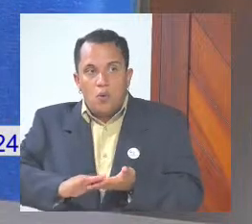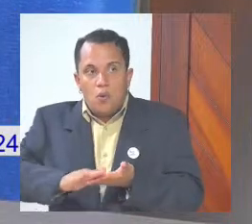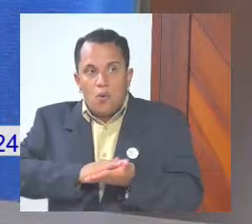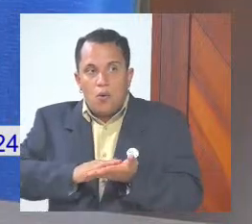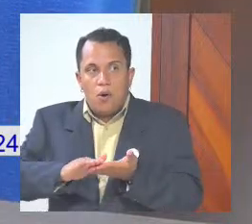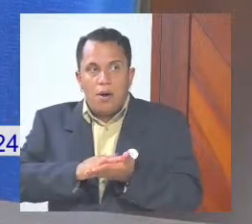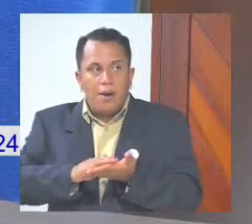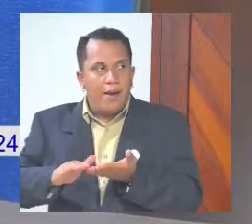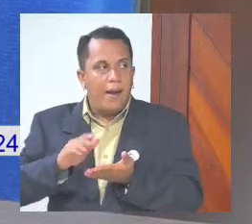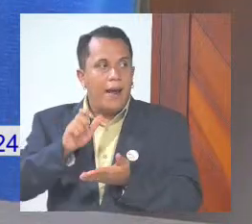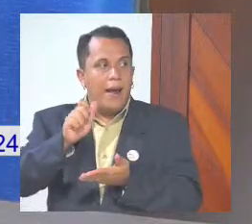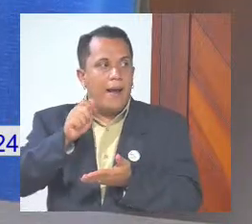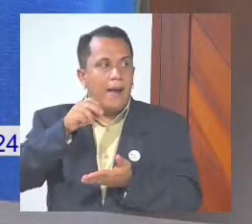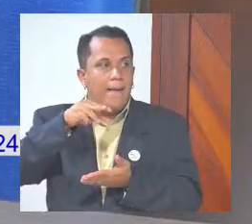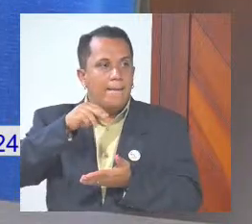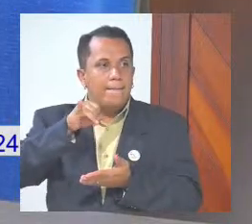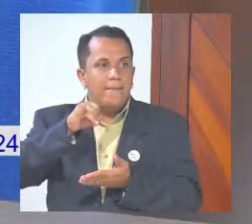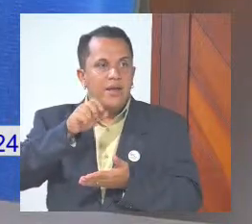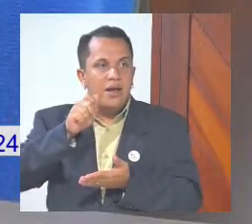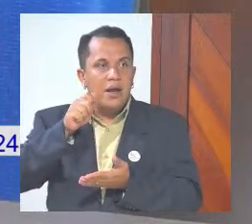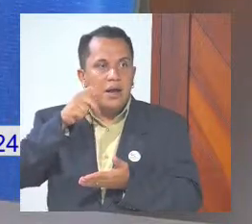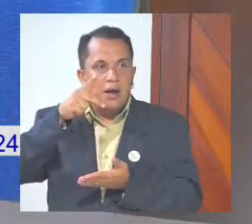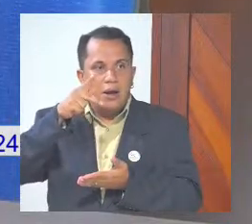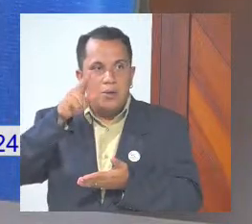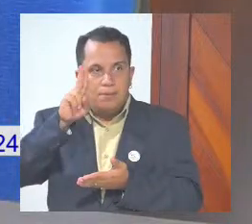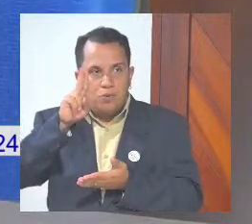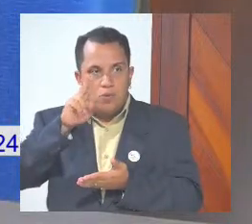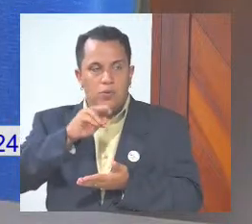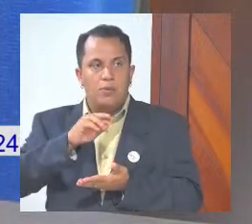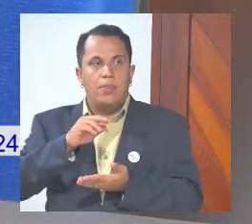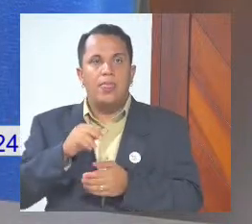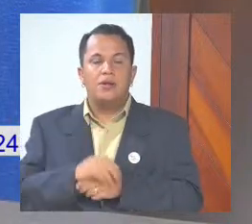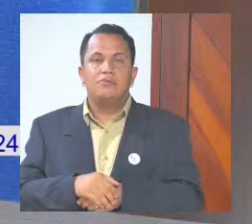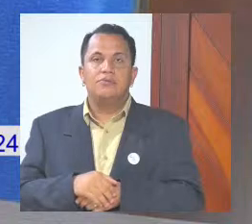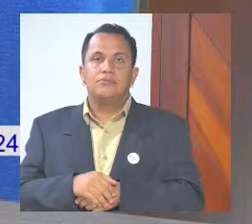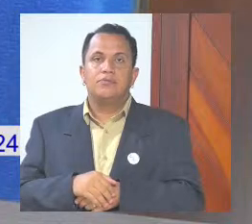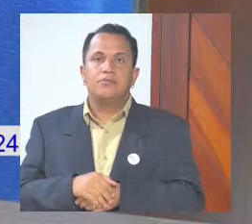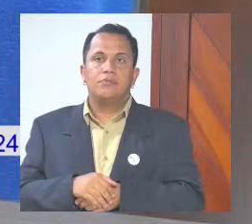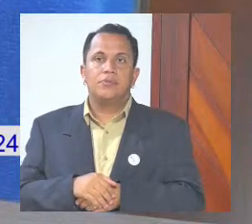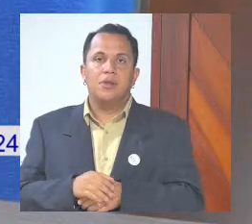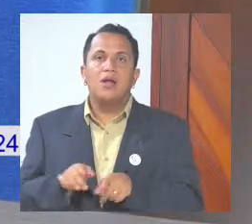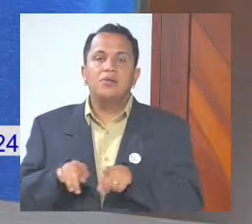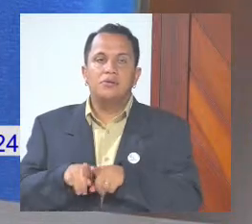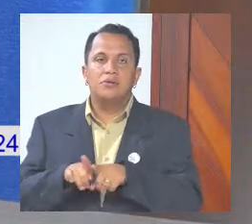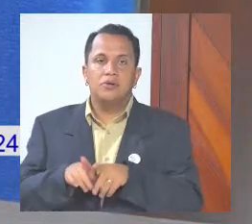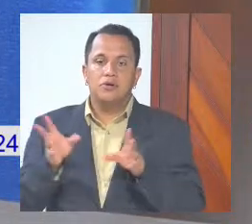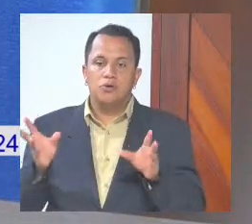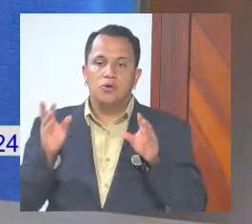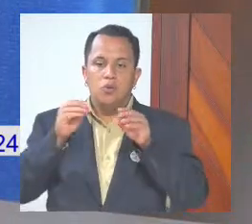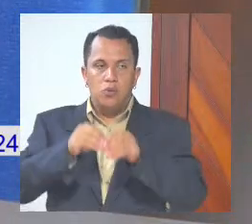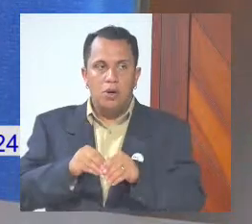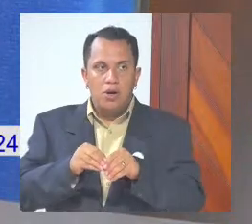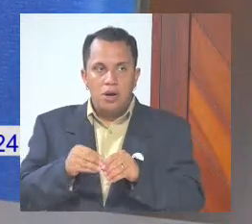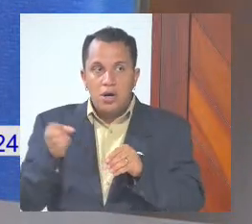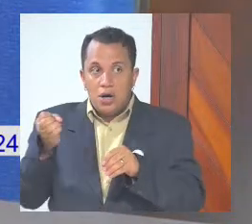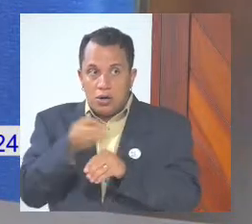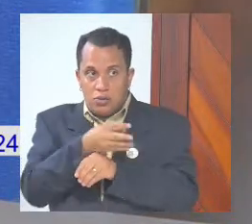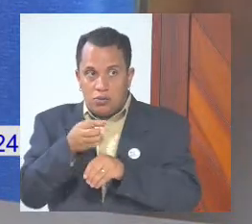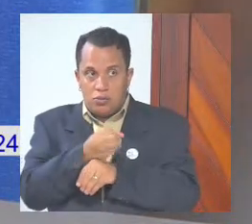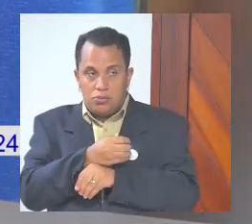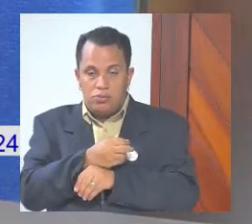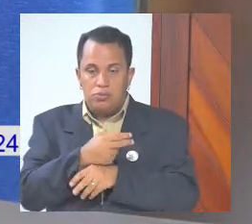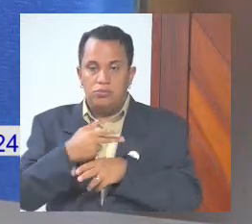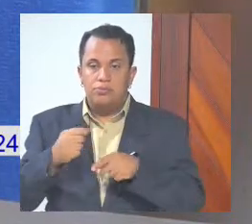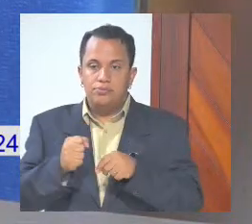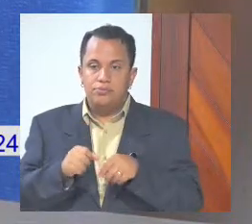cimento amianto, ainda existente na zona urbana de Pinheiro, e a implantação de novas redes